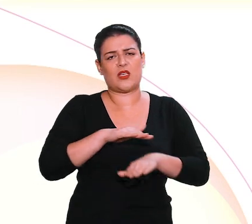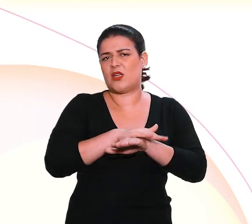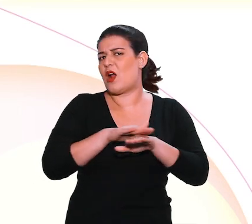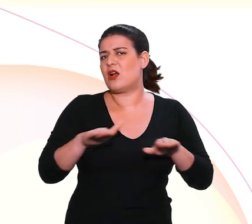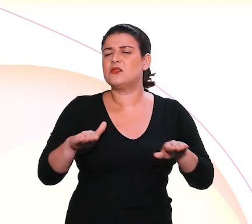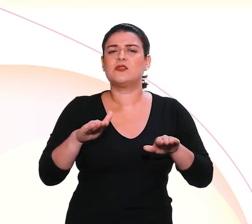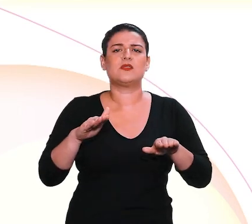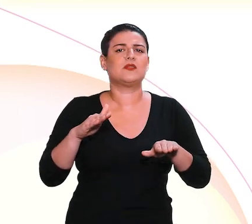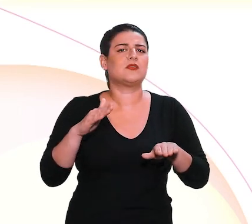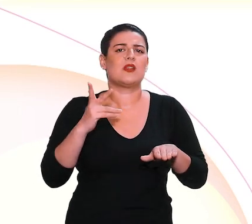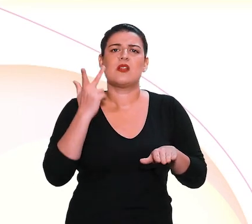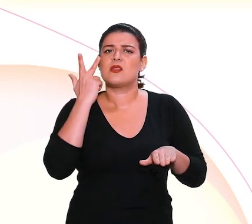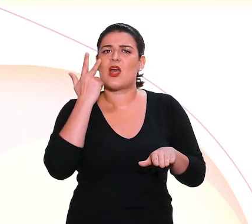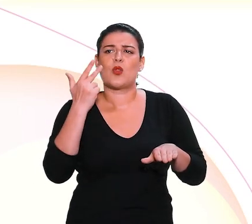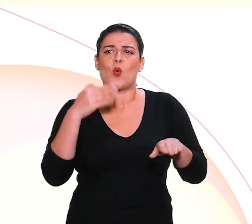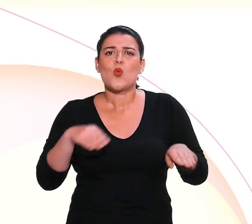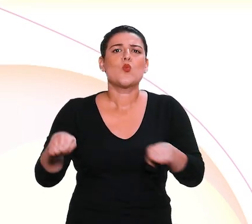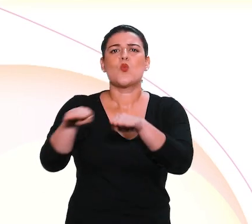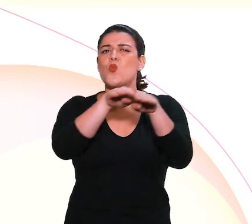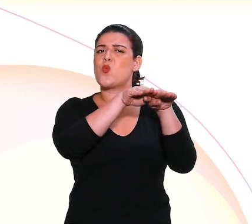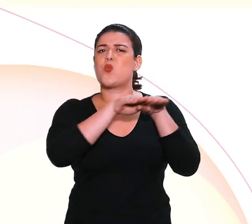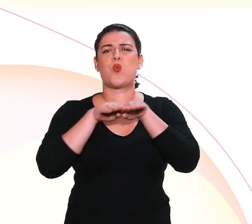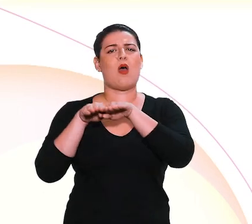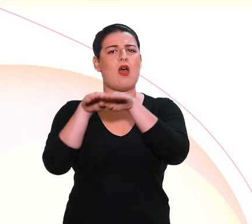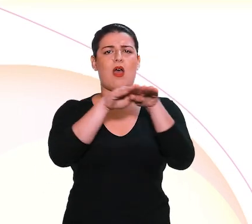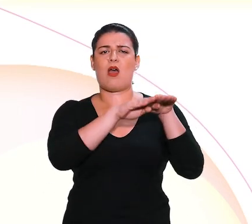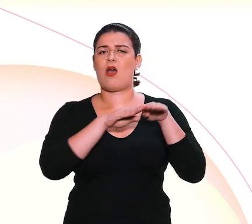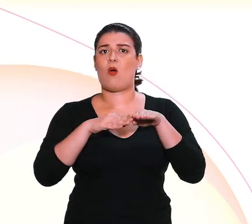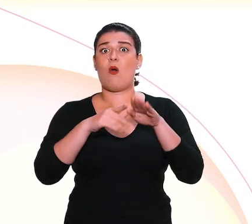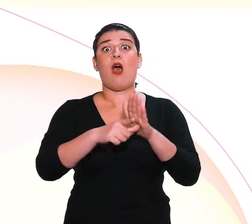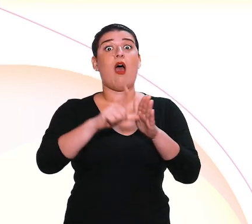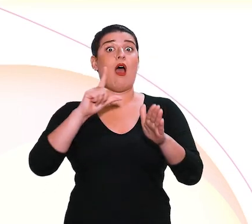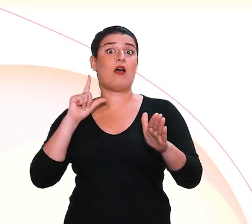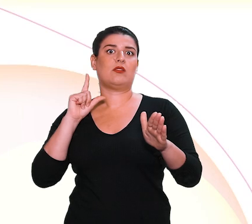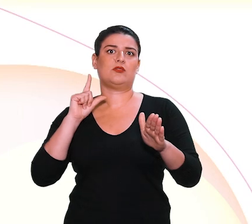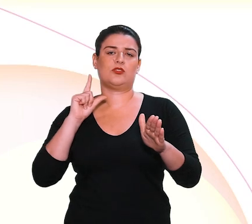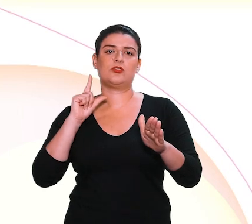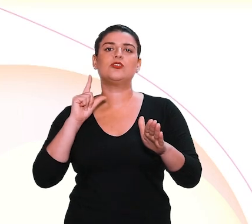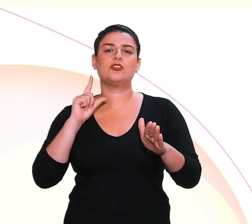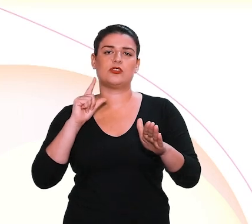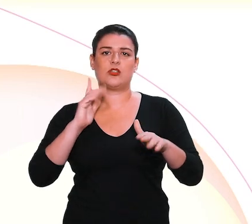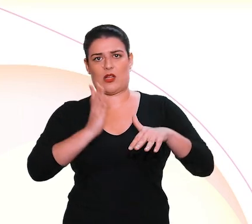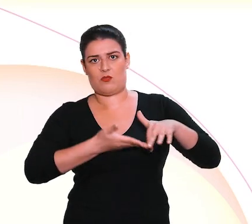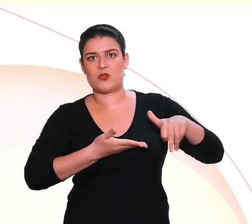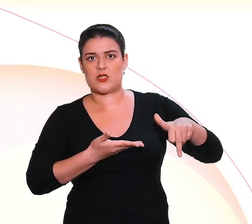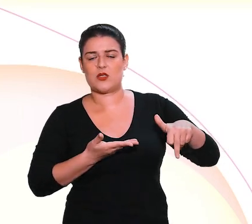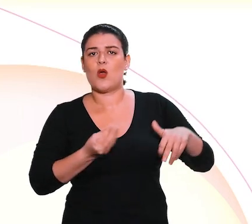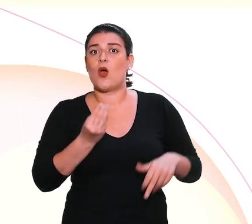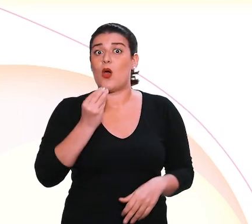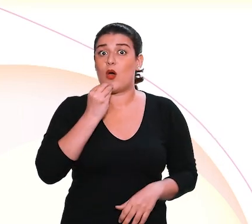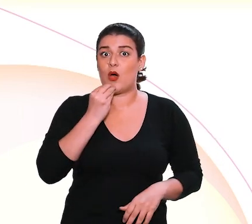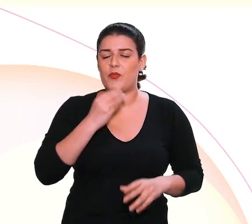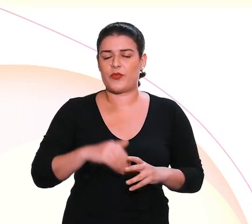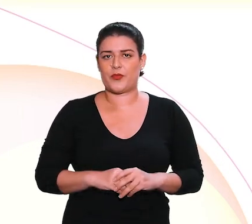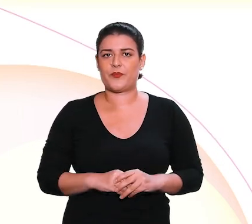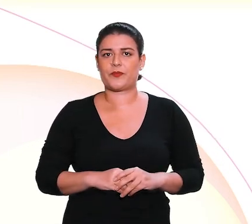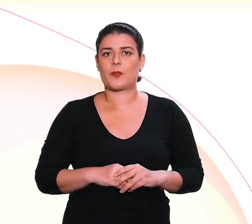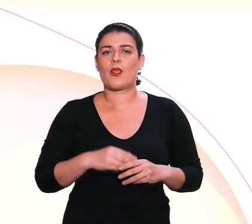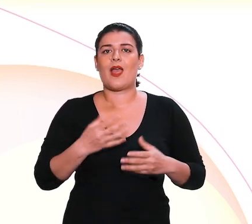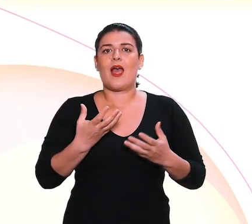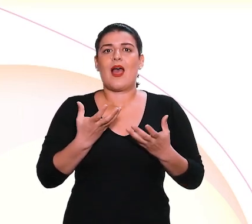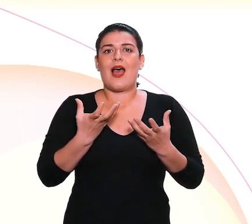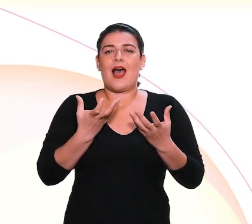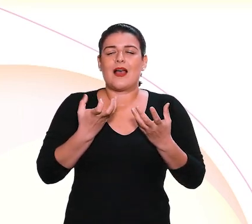vida, se não idêntico, muito próximo daquilo que ela tinha antes. E lógico que a sua aderência